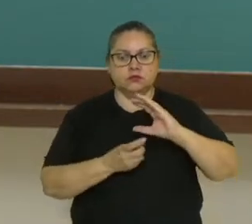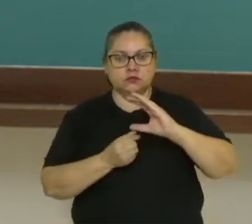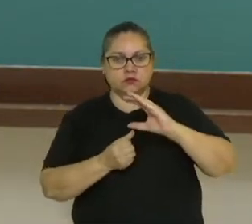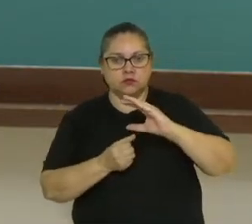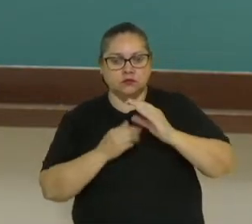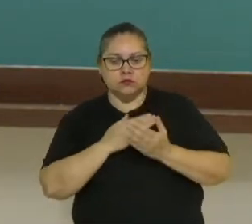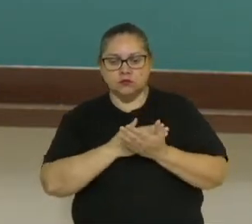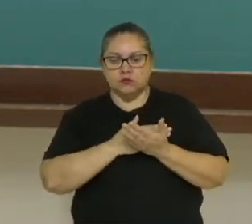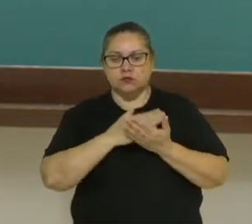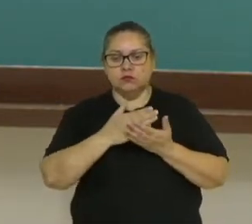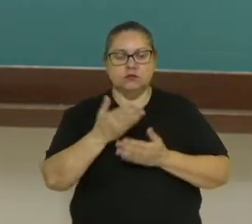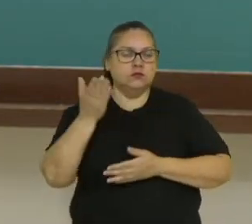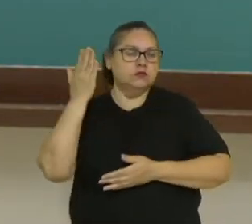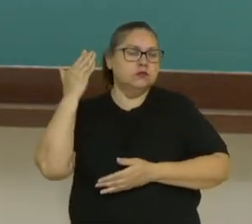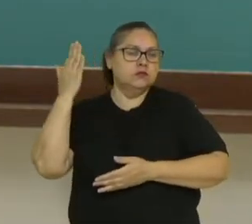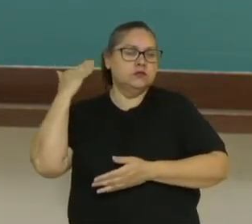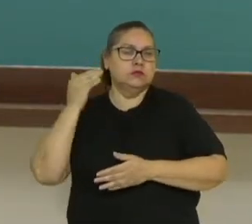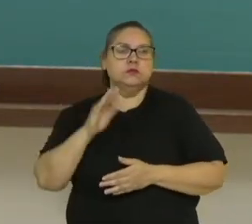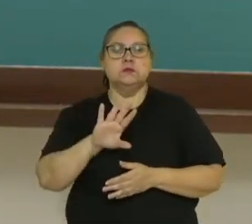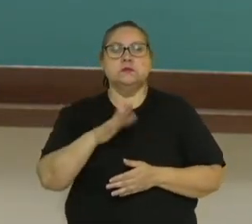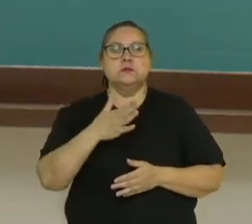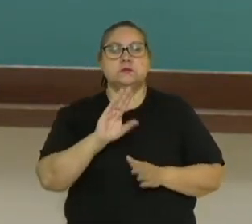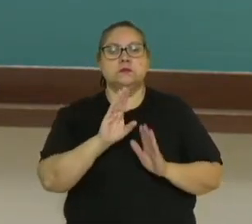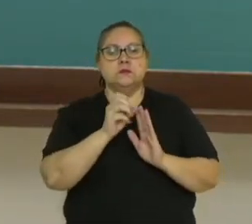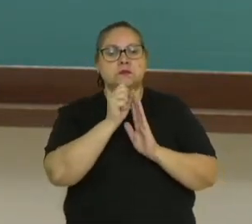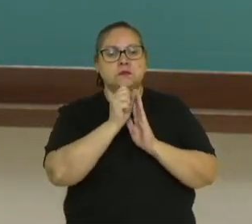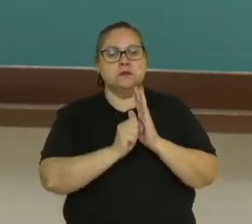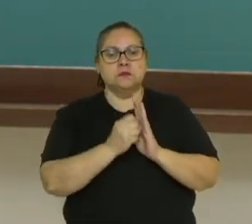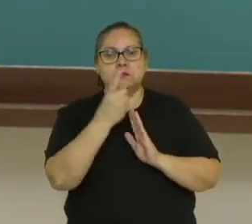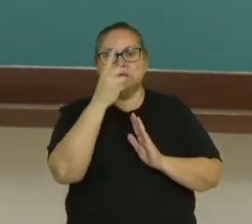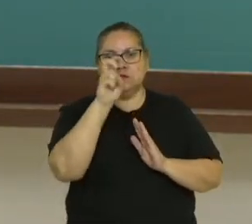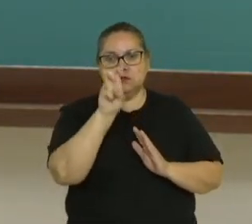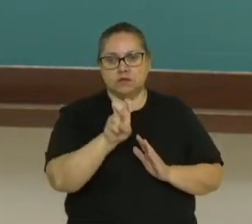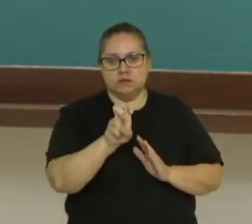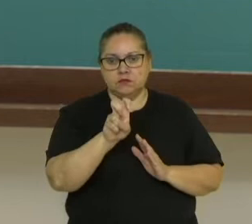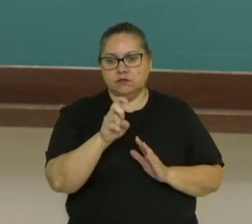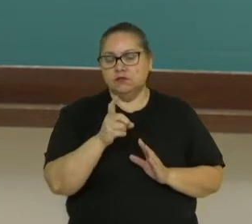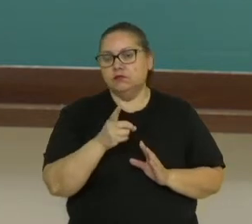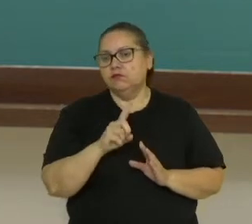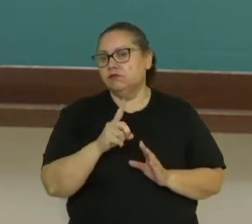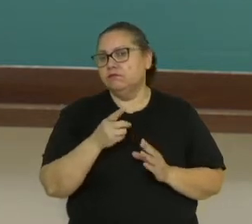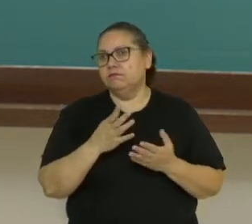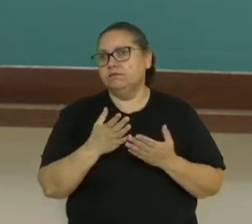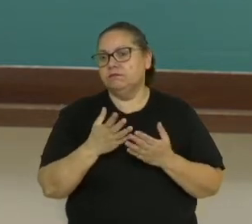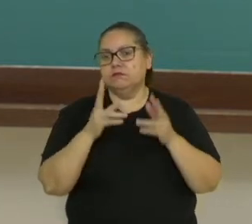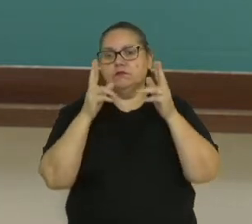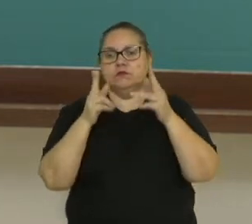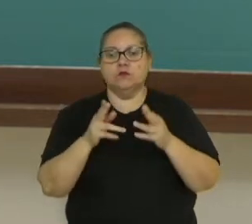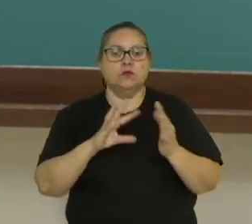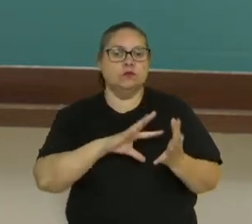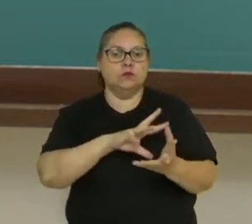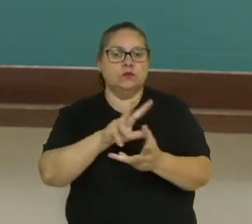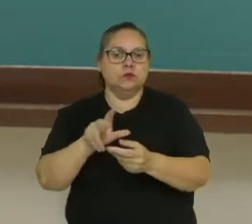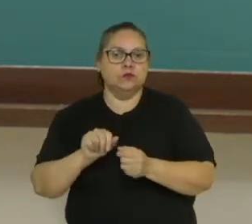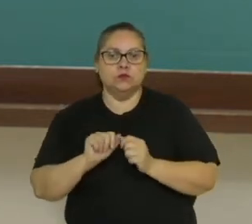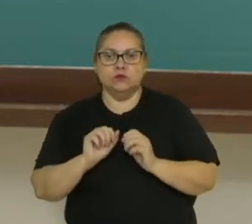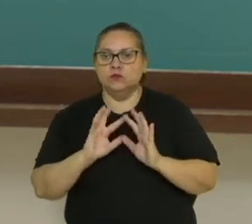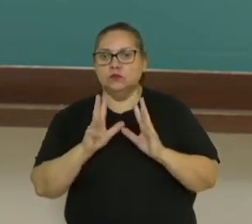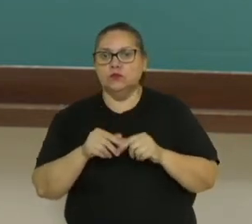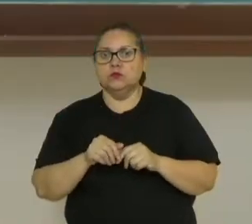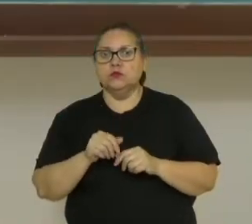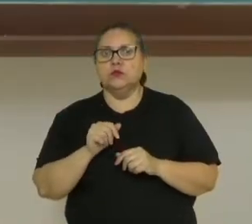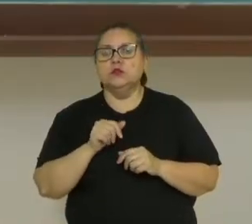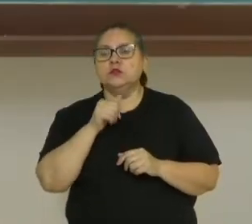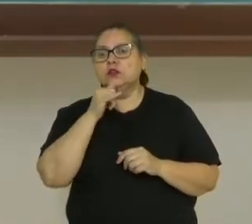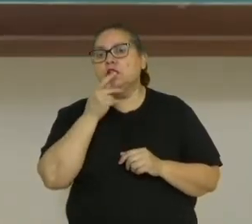vai começar lá por volta do século XV, ele não vai ser igual para o mundo inteiro. Inclusive, nós